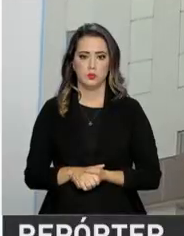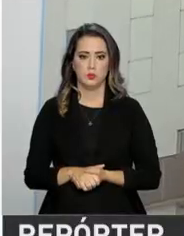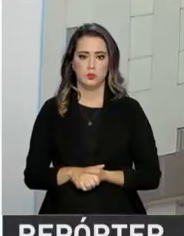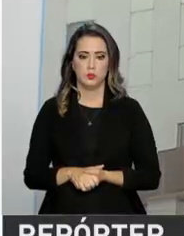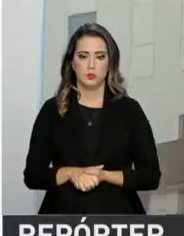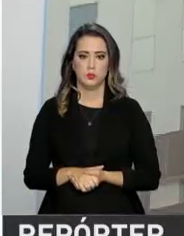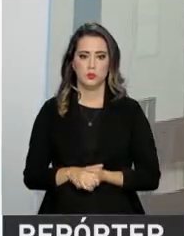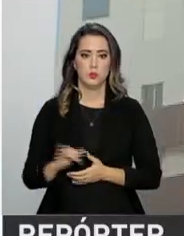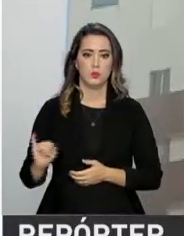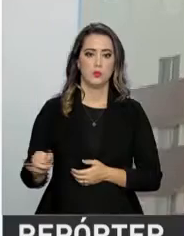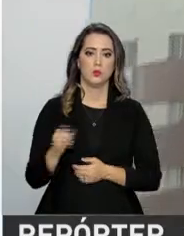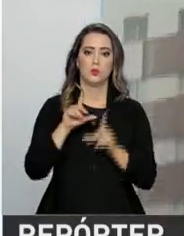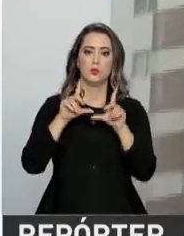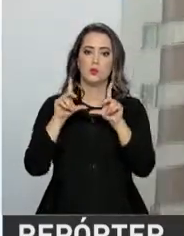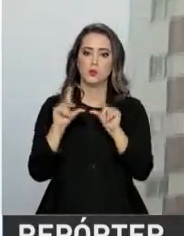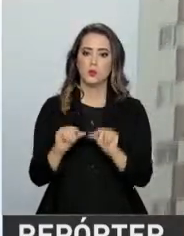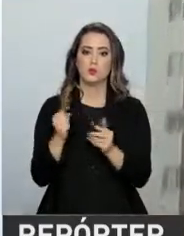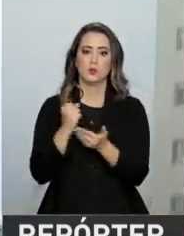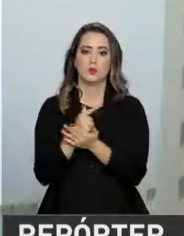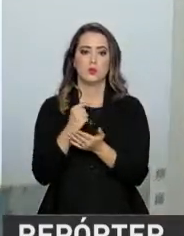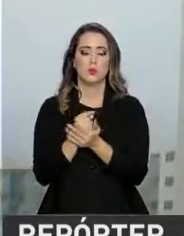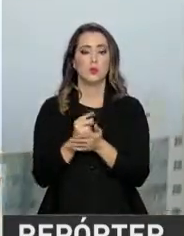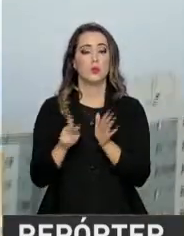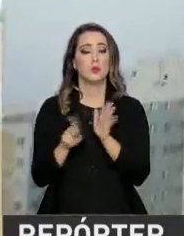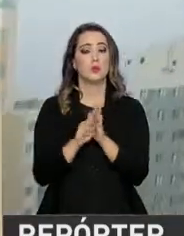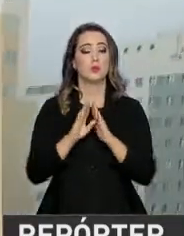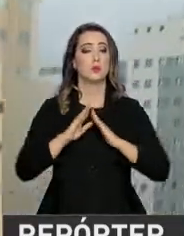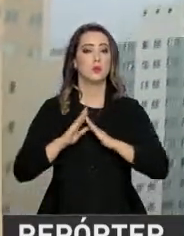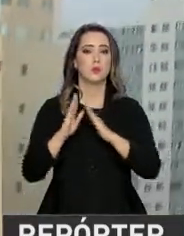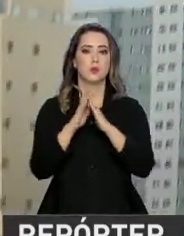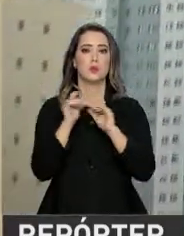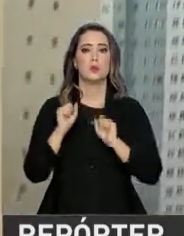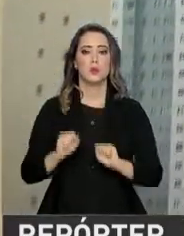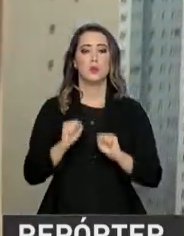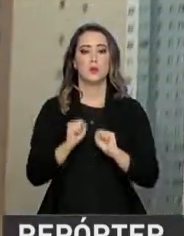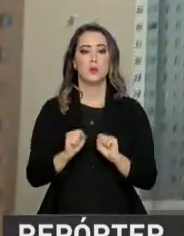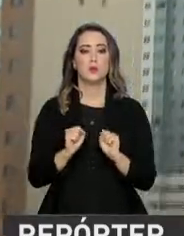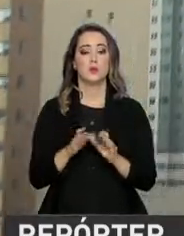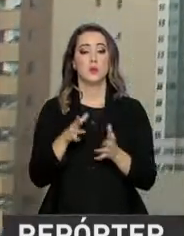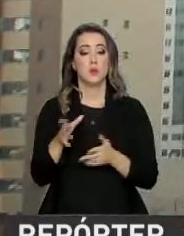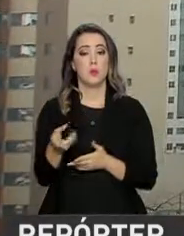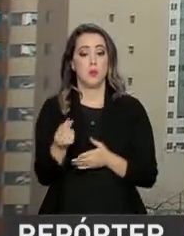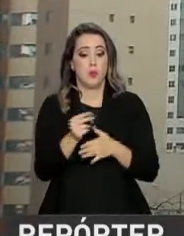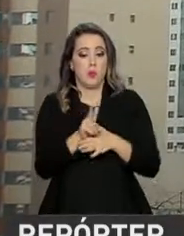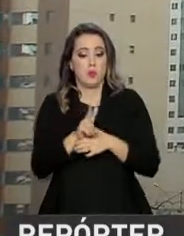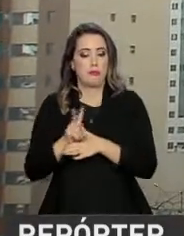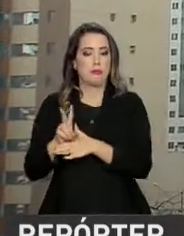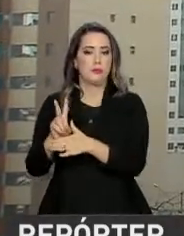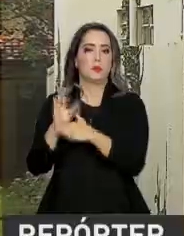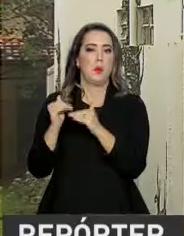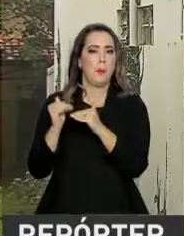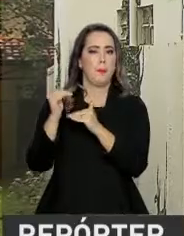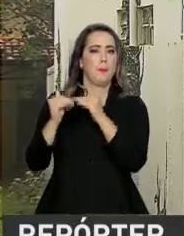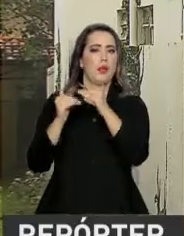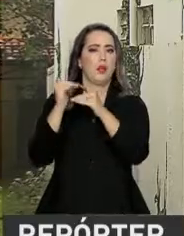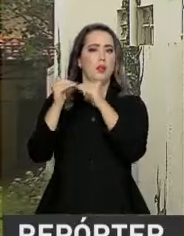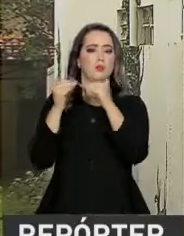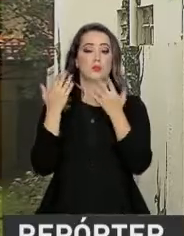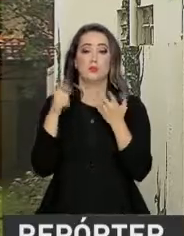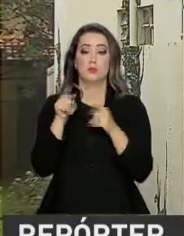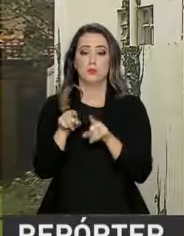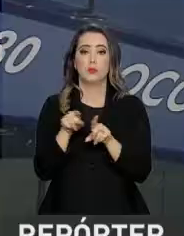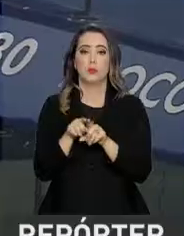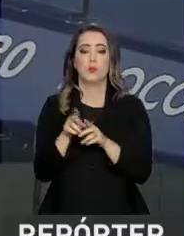juros mais baixos na compra da casa própria ea possibilidade de pegar um financiamento maior na compra de um imóvel